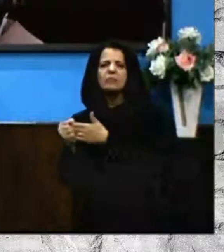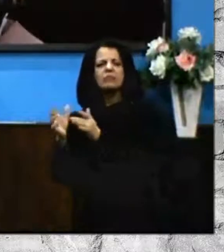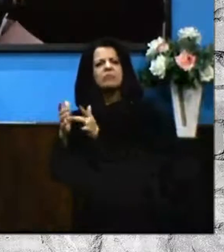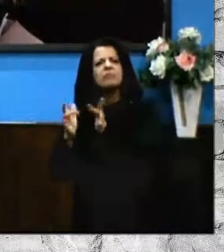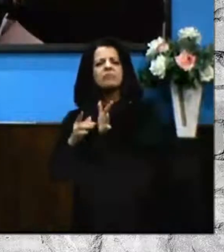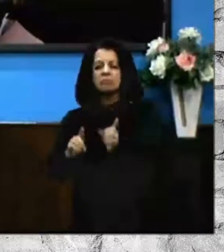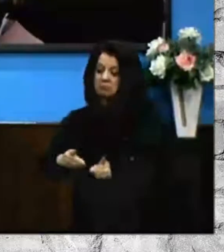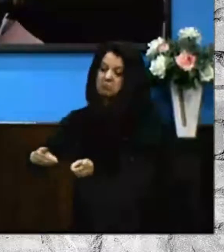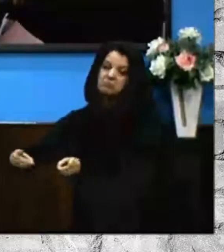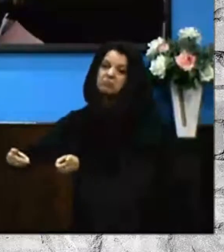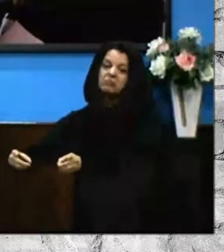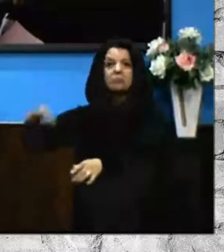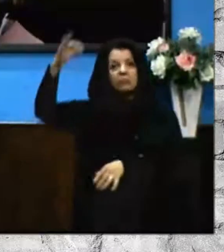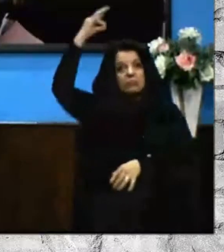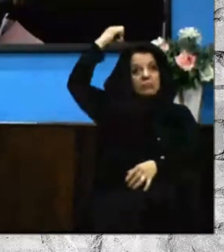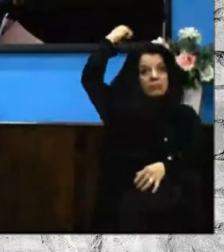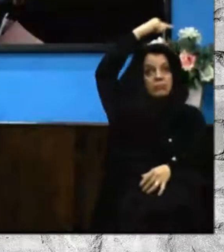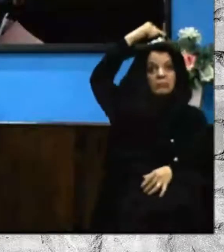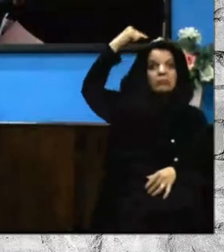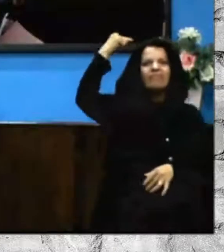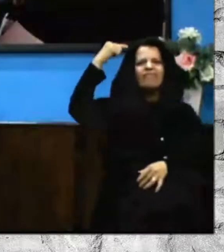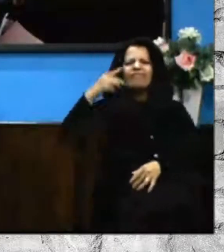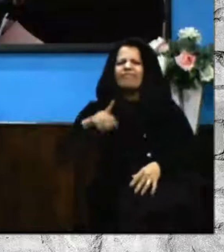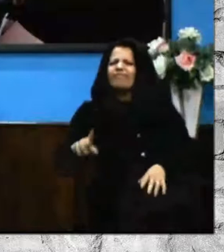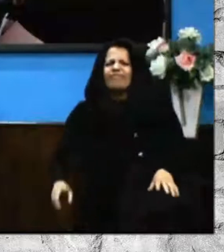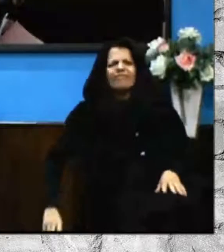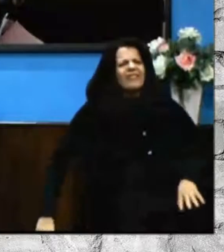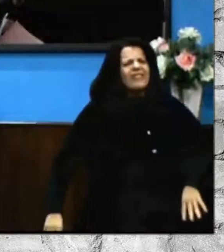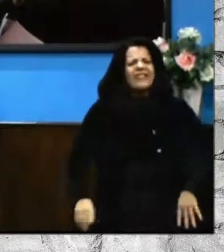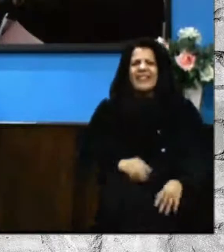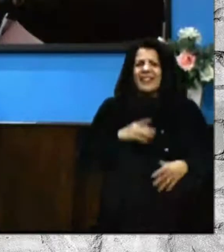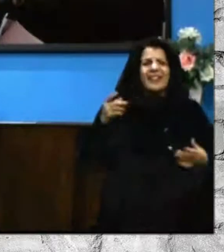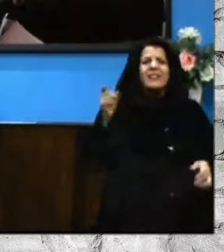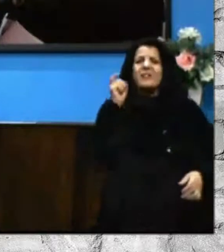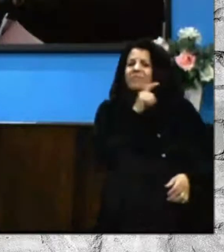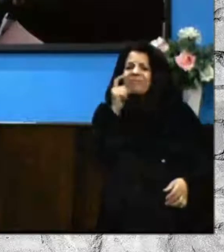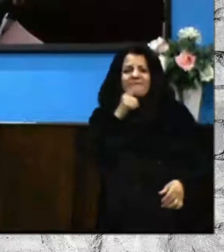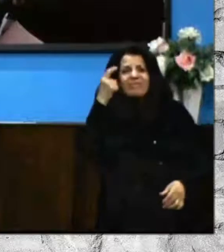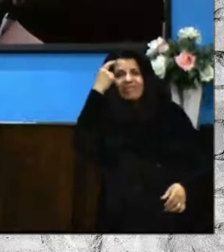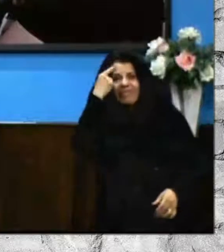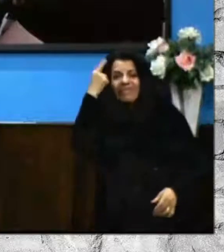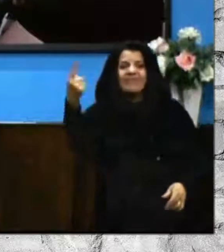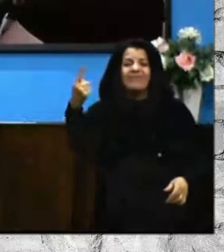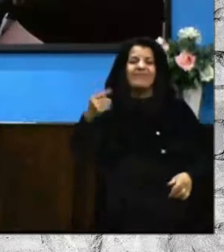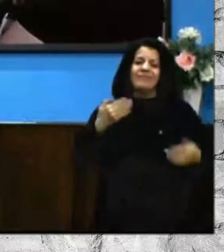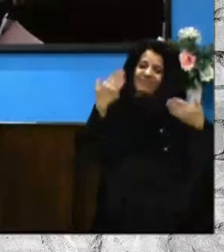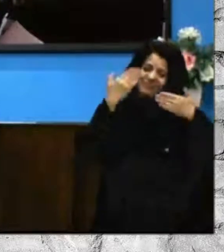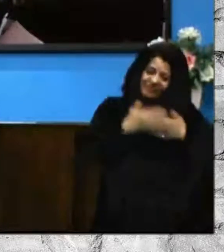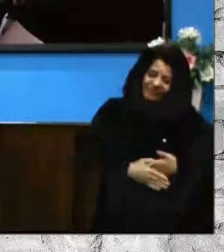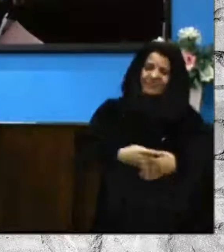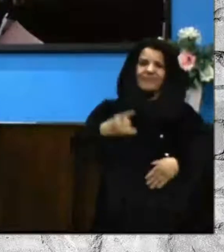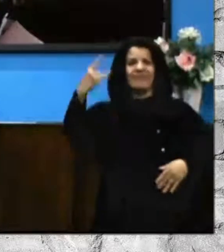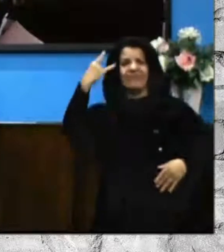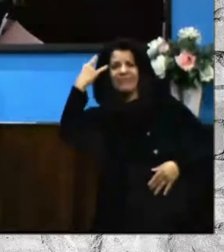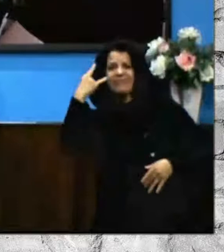Olha, é uma tremenda ignorância pensar que provações ou tentações não são conhecidas e